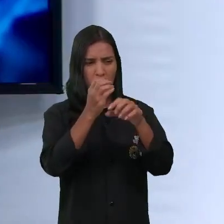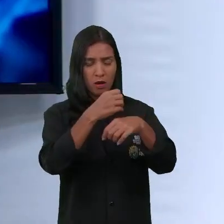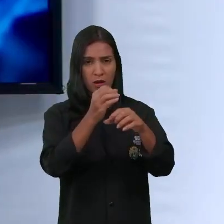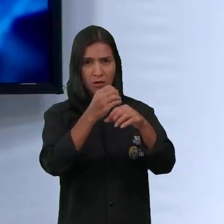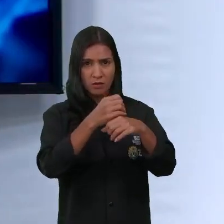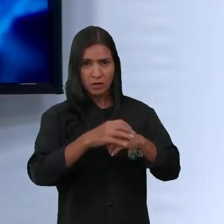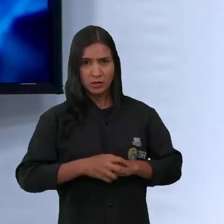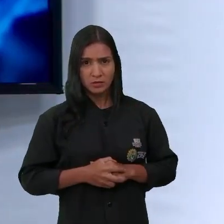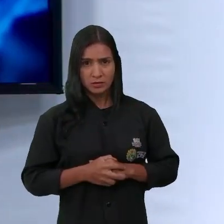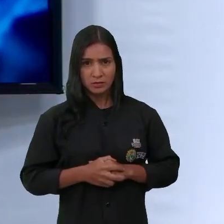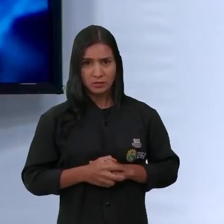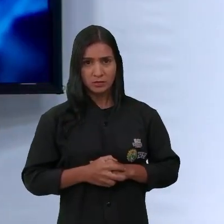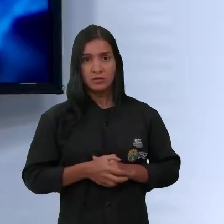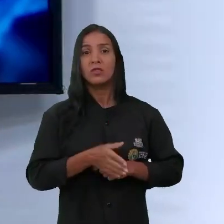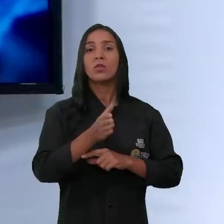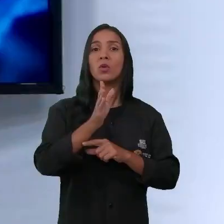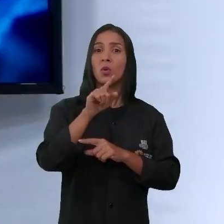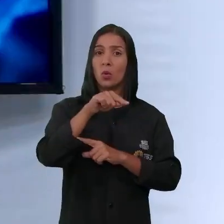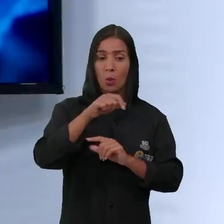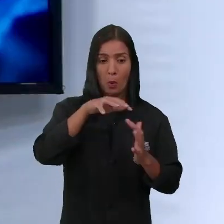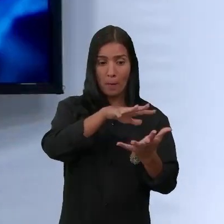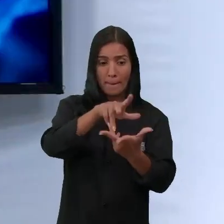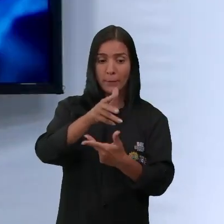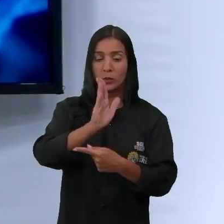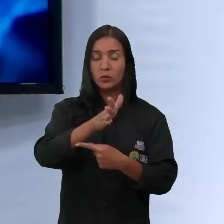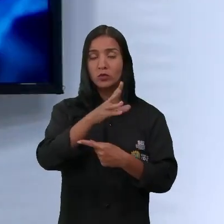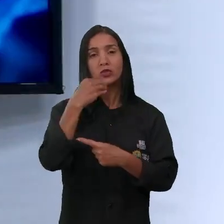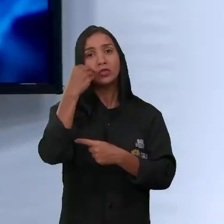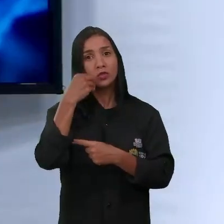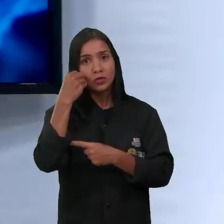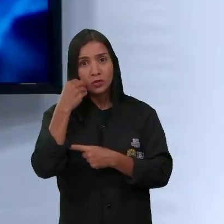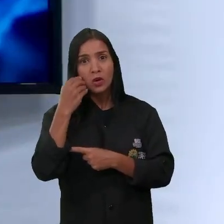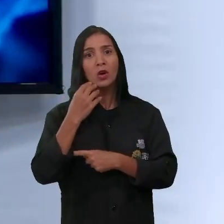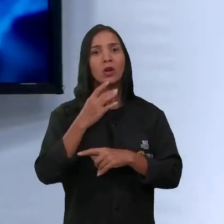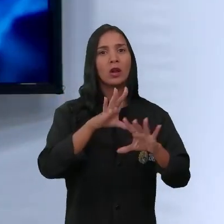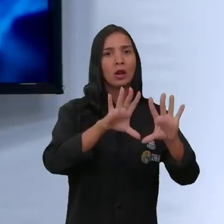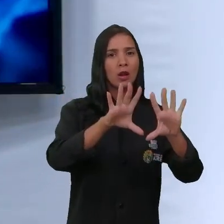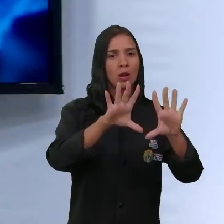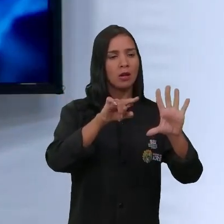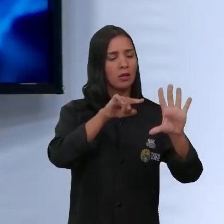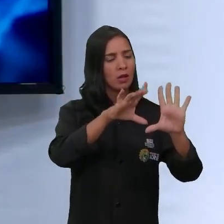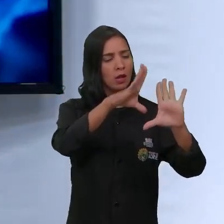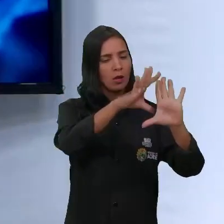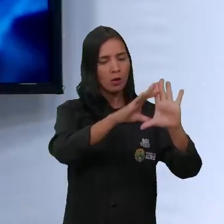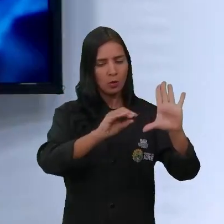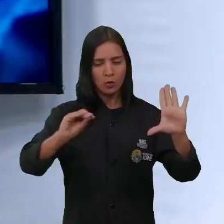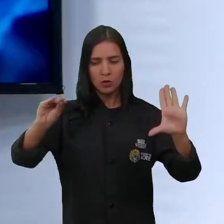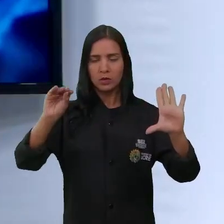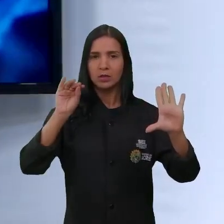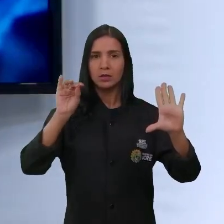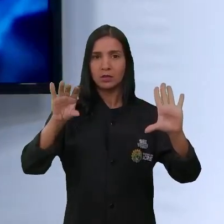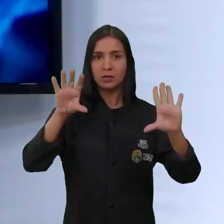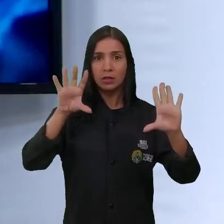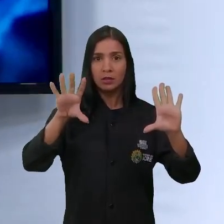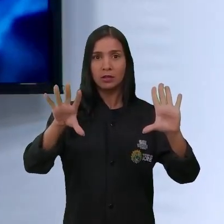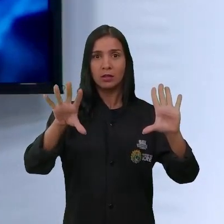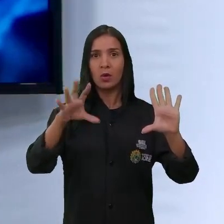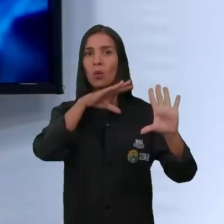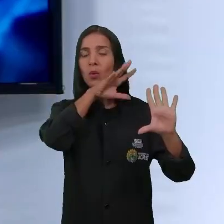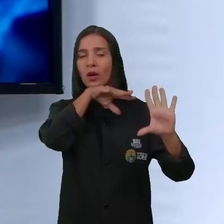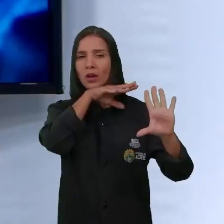de clonagem de animais em laboratório. Isso aconteceu. Isso é